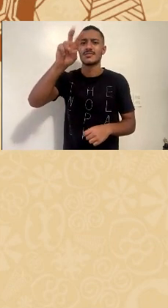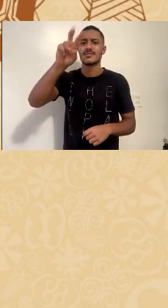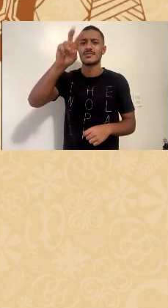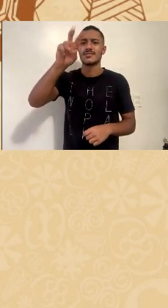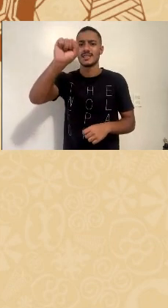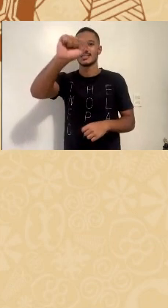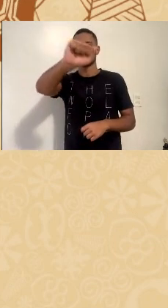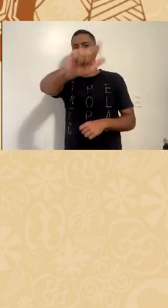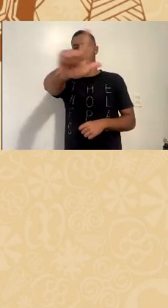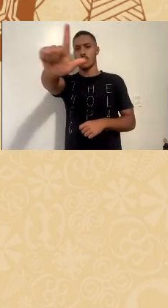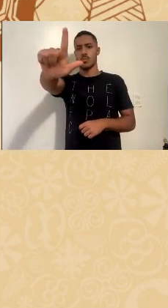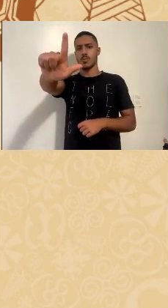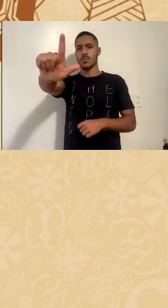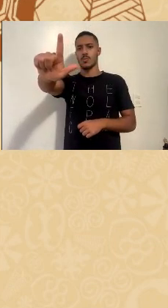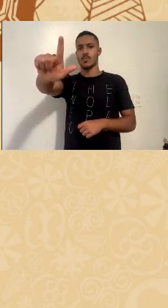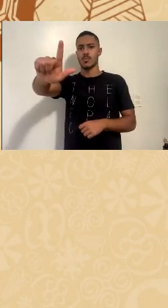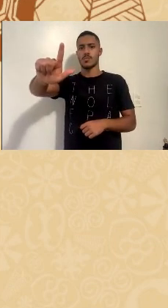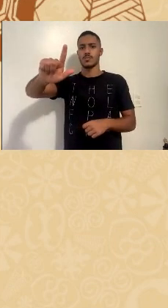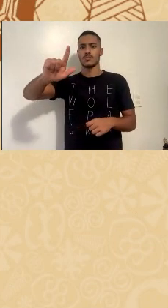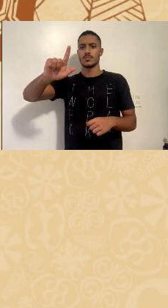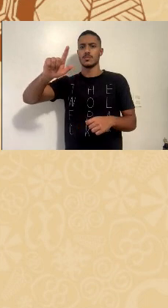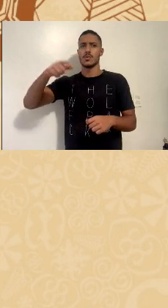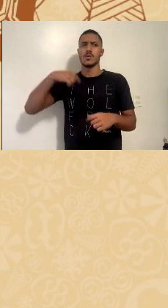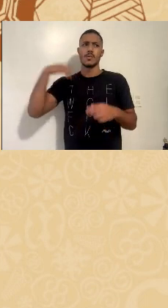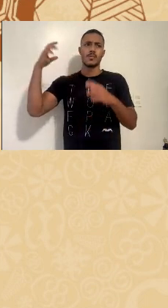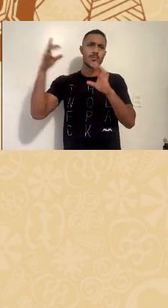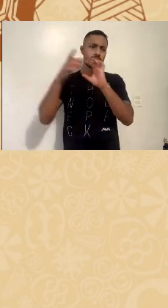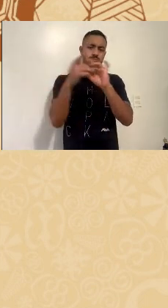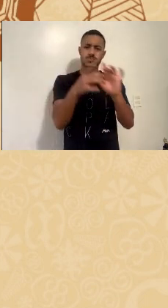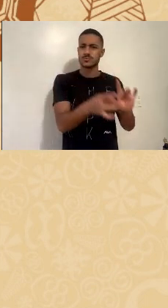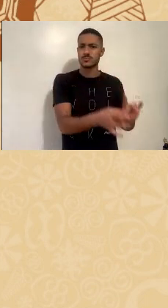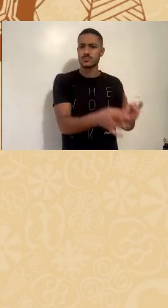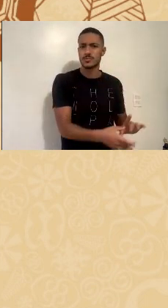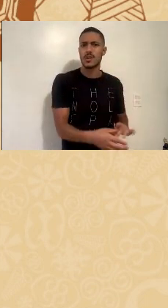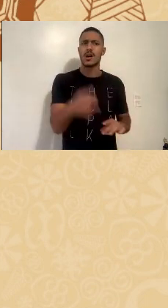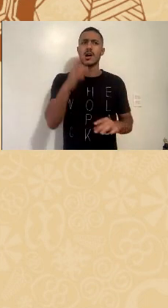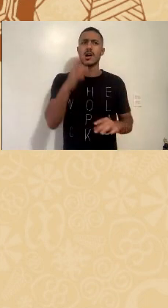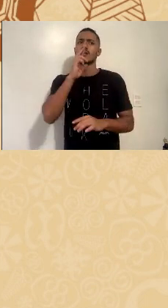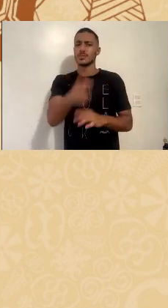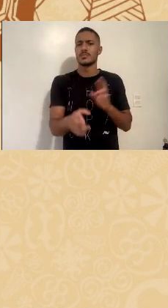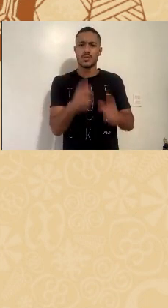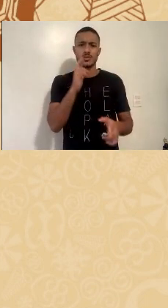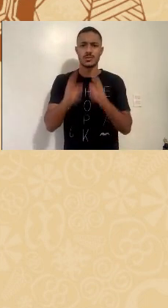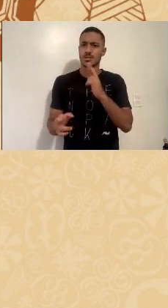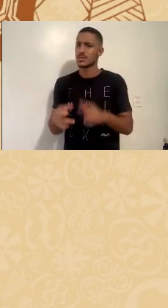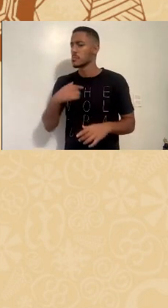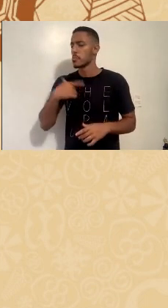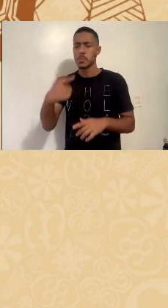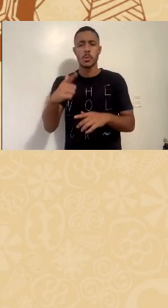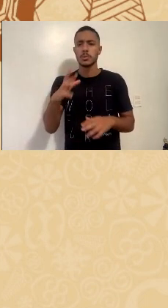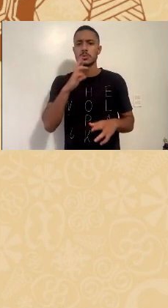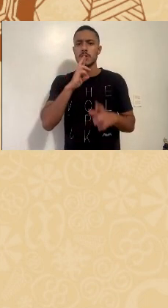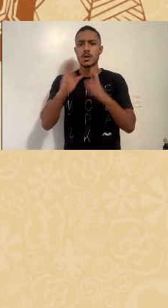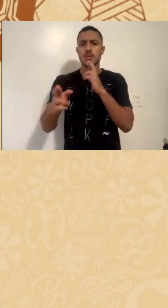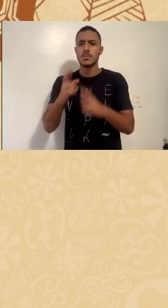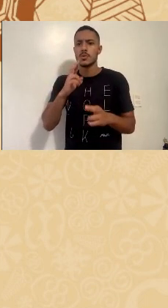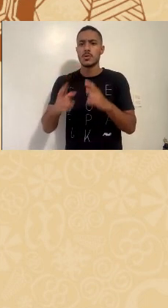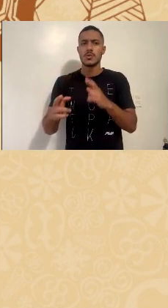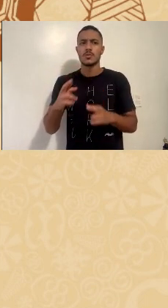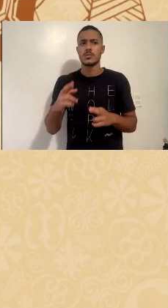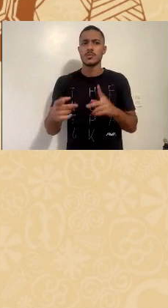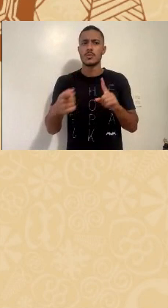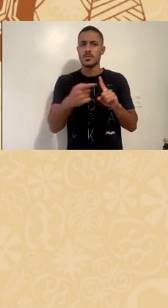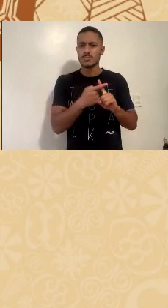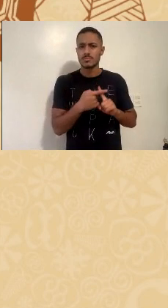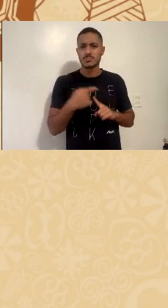enfim, me provocou muito, até as respostas, até os meus não de algumas respostas, me colocaram muito os meus limites,